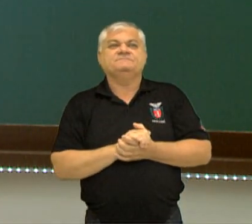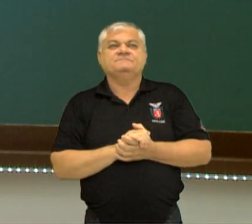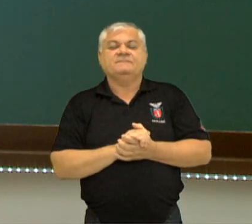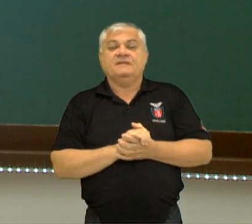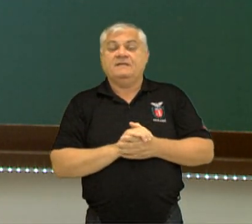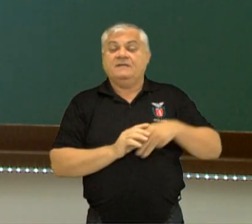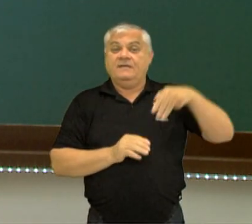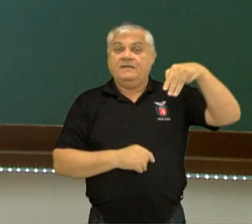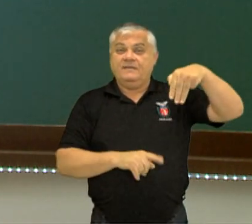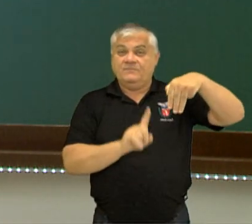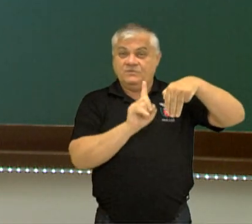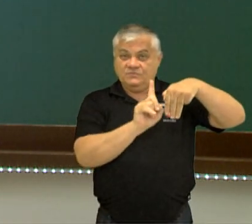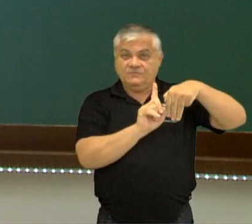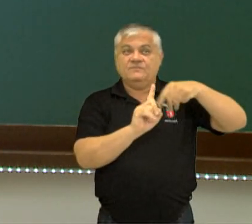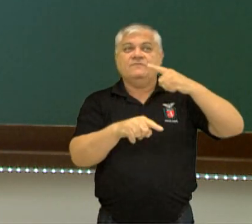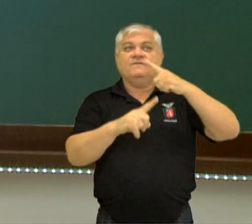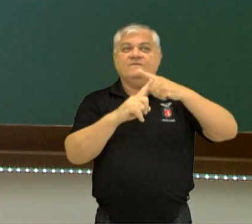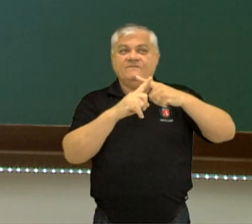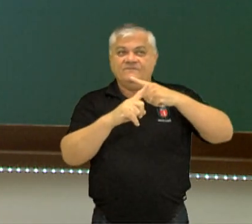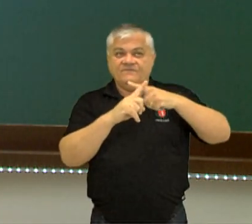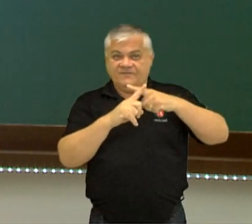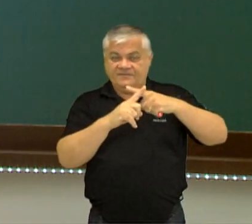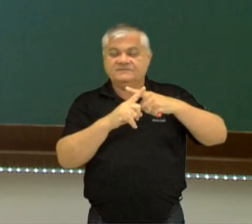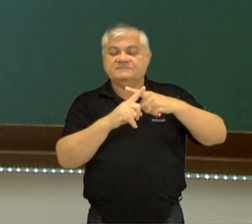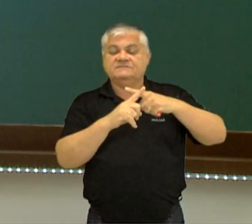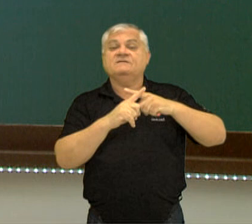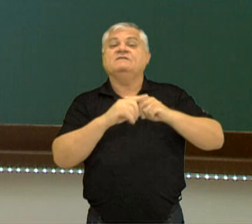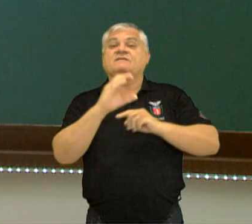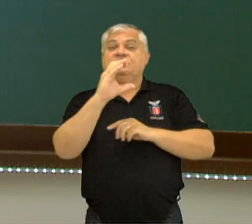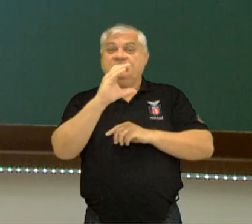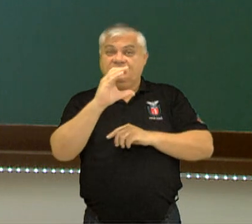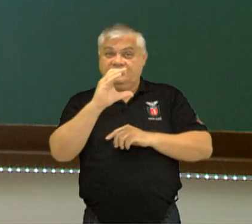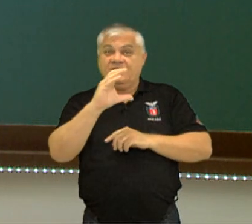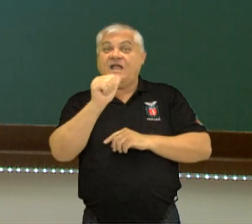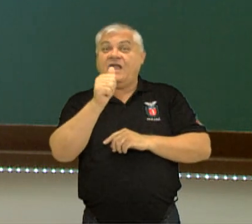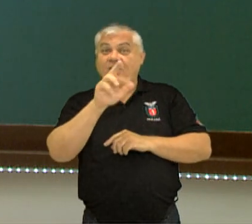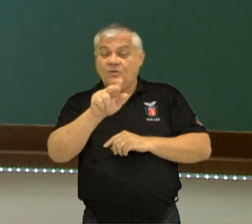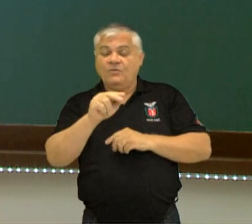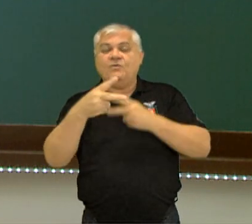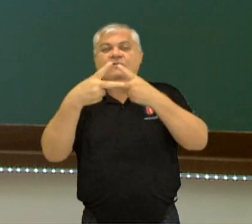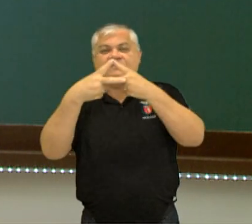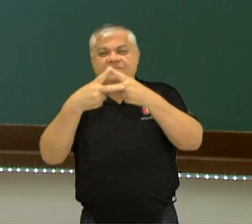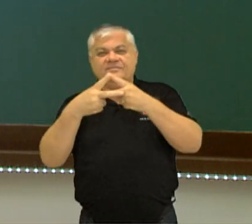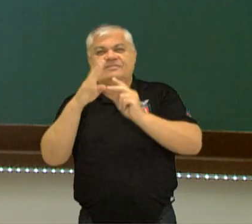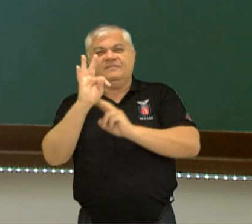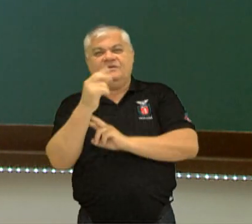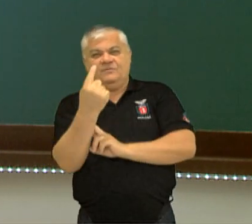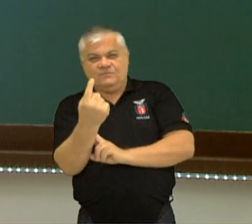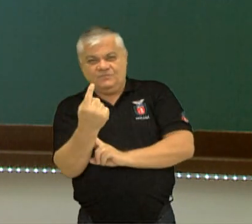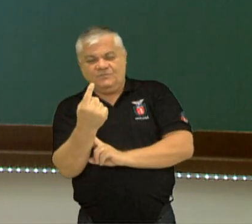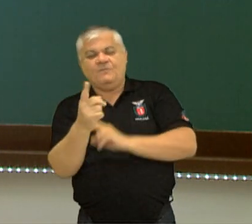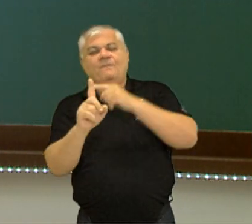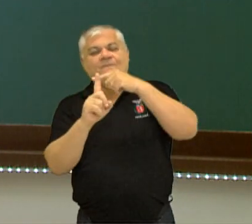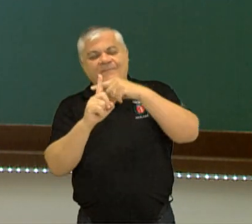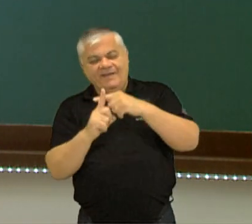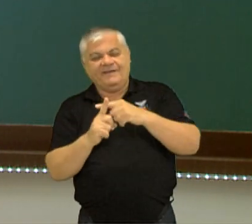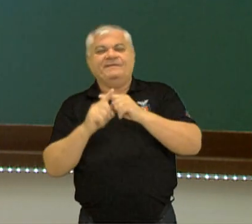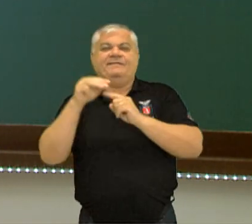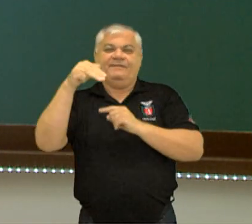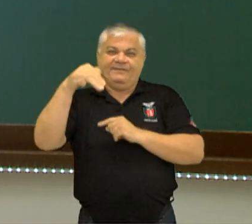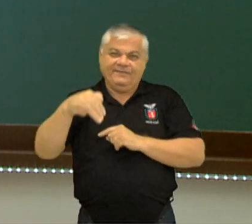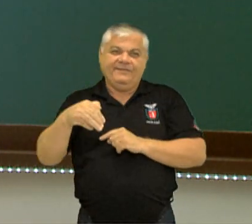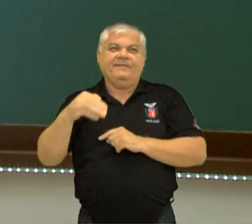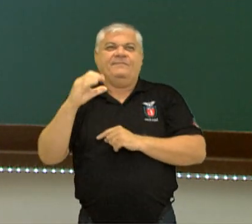ficou M1, que é o calor sensível do 1, né? M1 vezes C vezes delta T1, mais M2 vezes C vezes